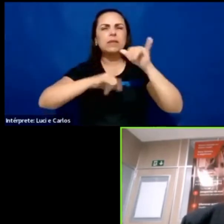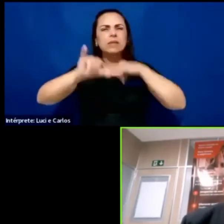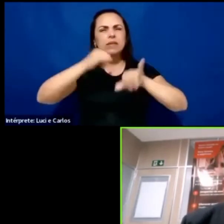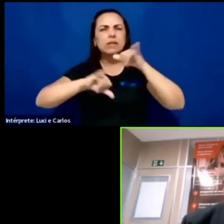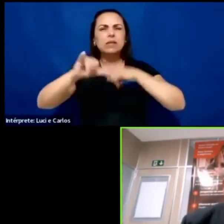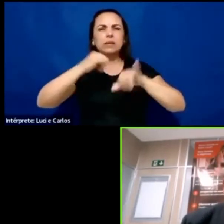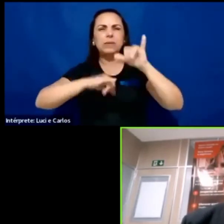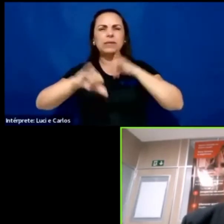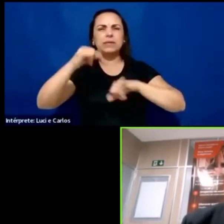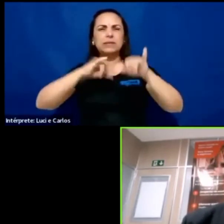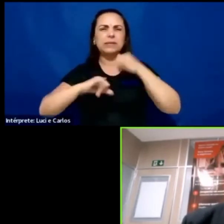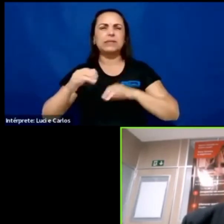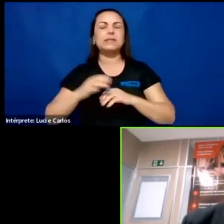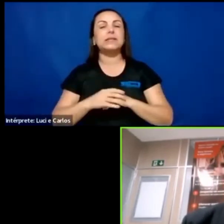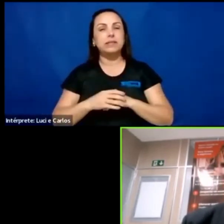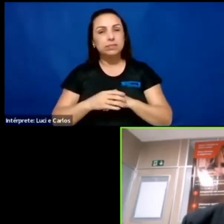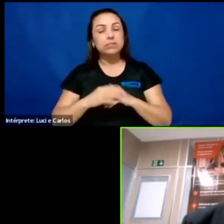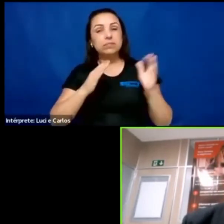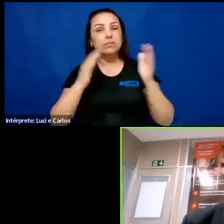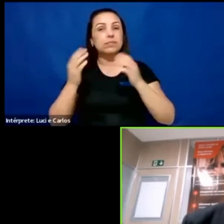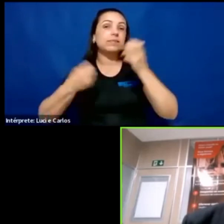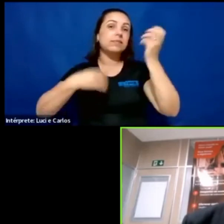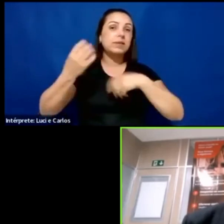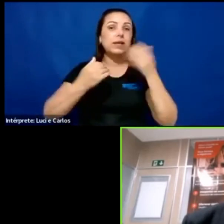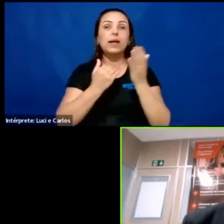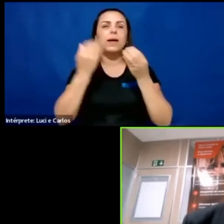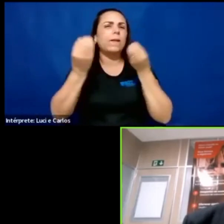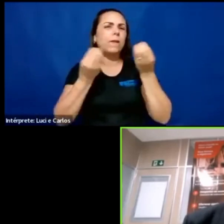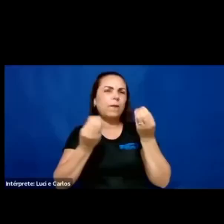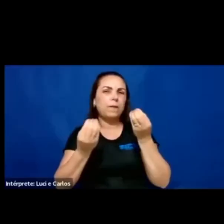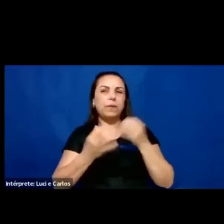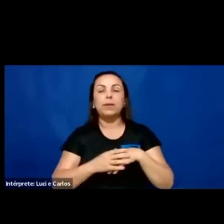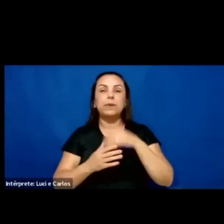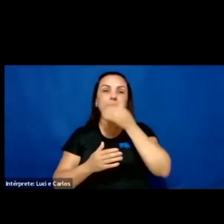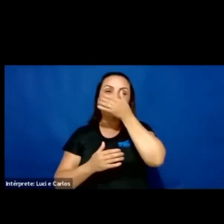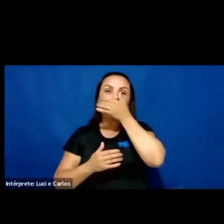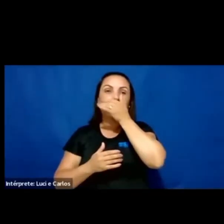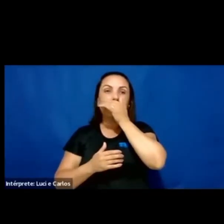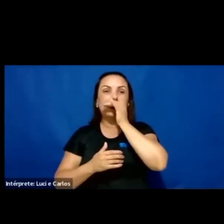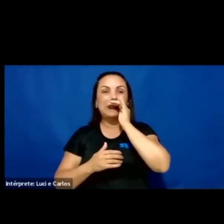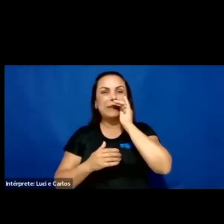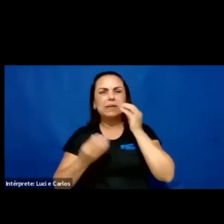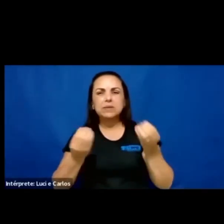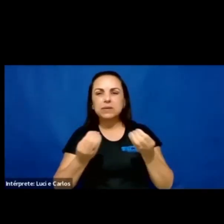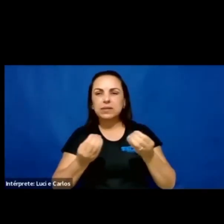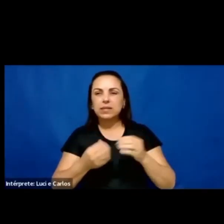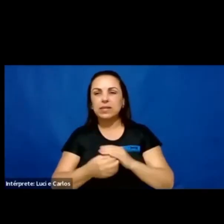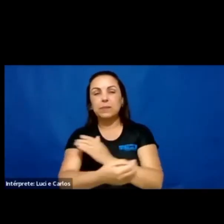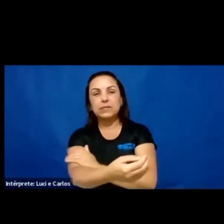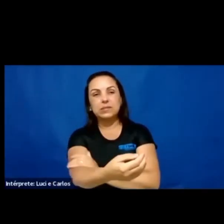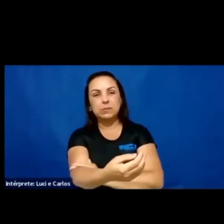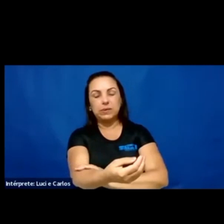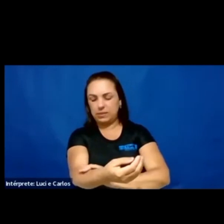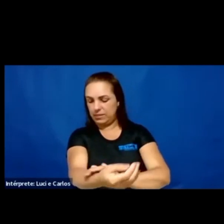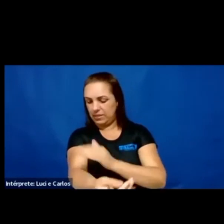para vocês como funciona a, a questão da água. Deixa eu encontrei aqui,